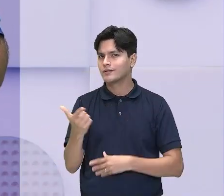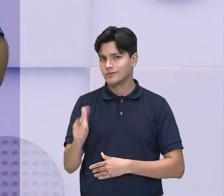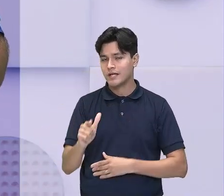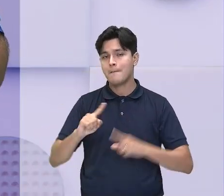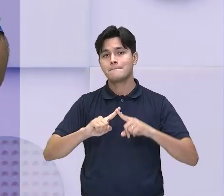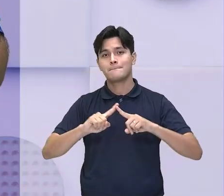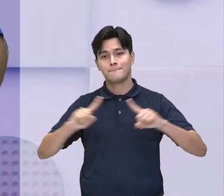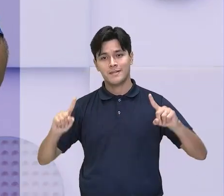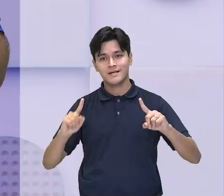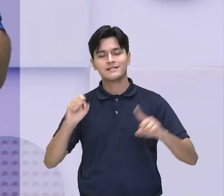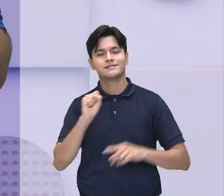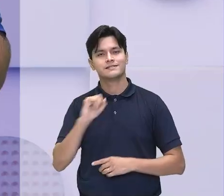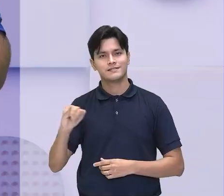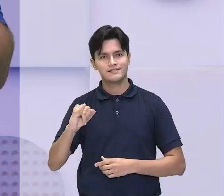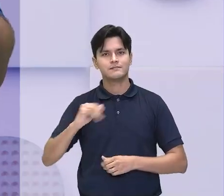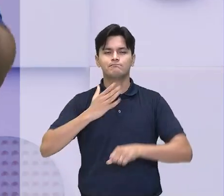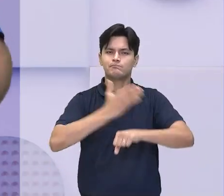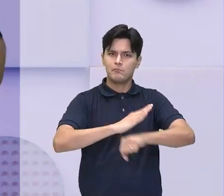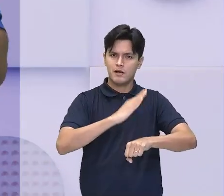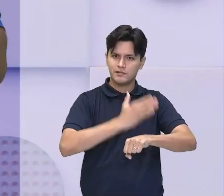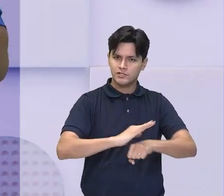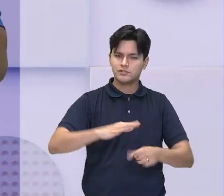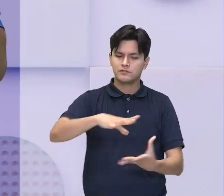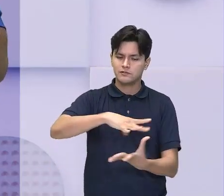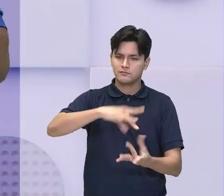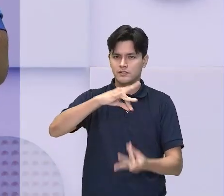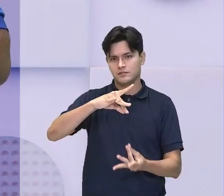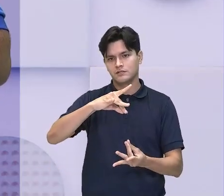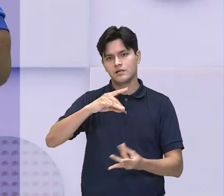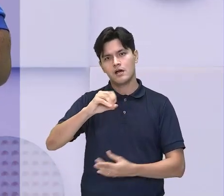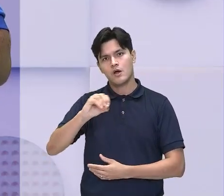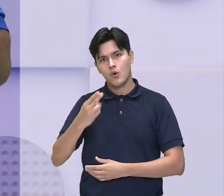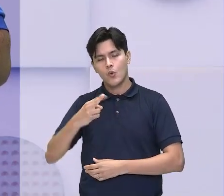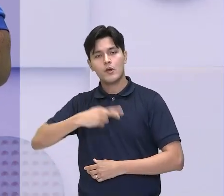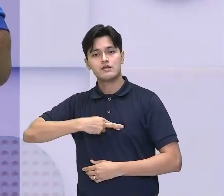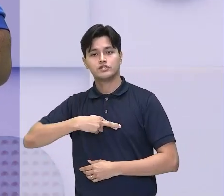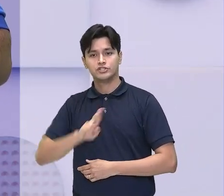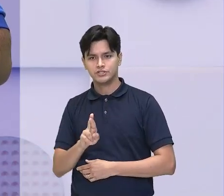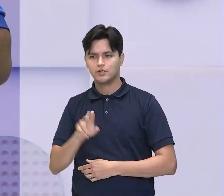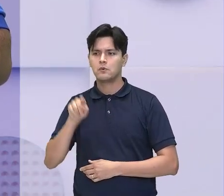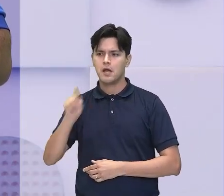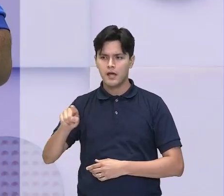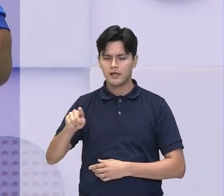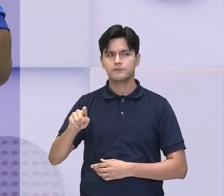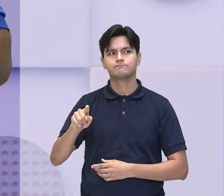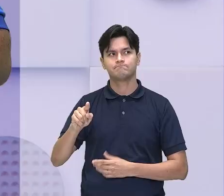consegue entender e lidar com o inevitável também, né?